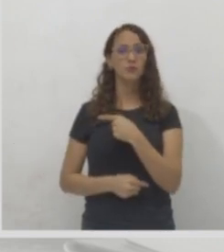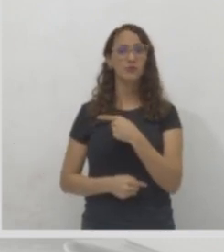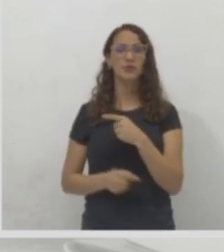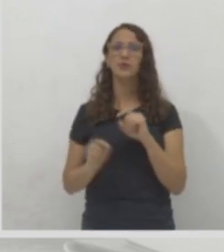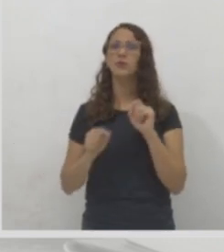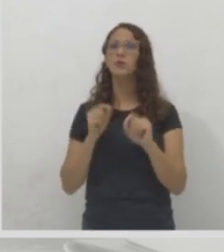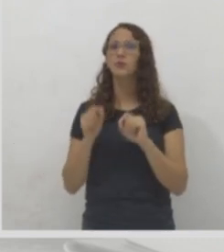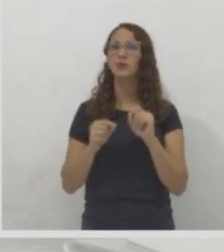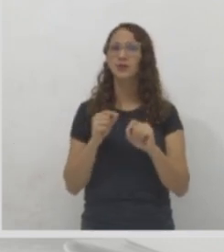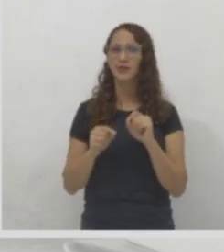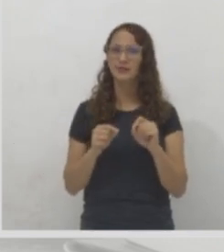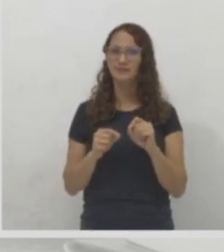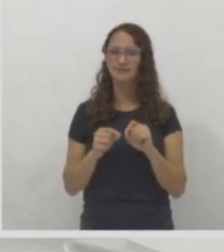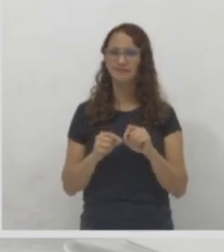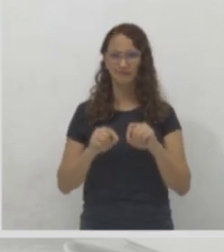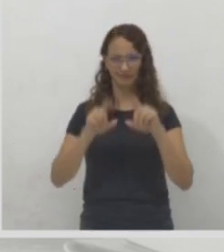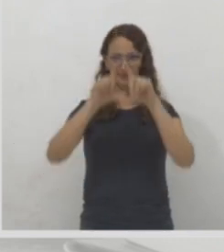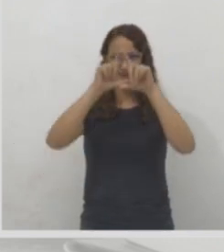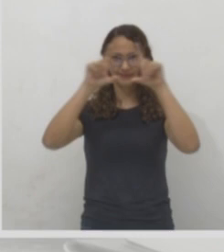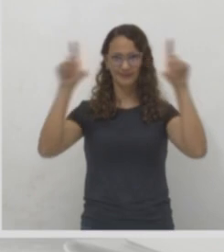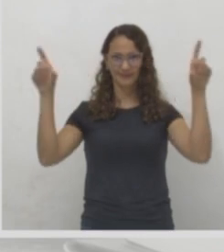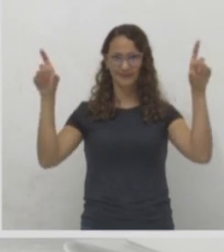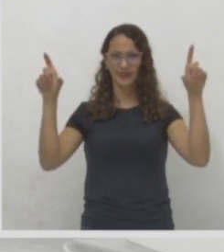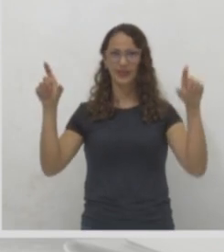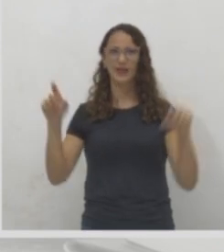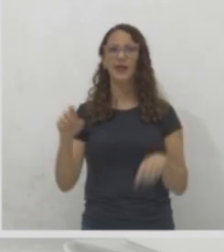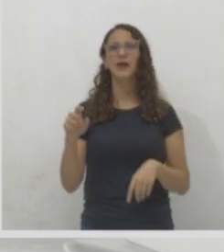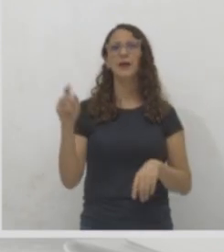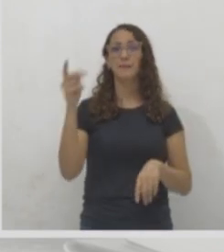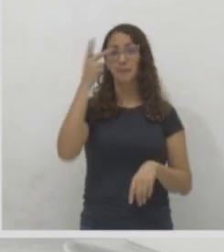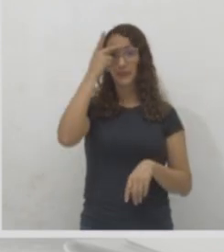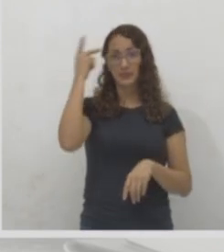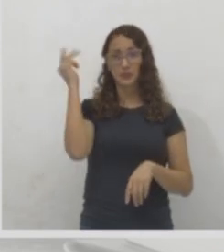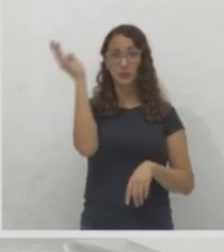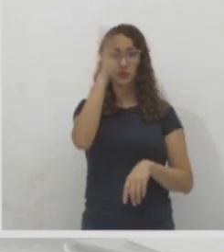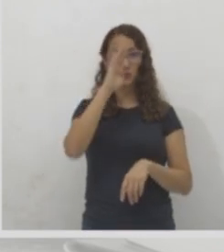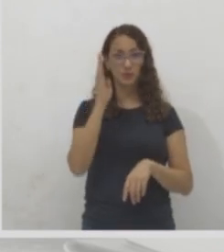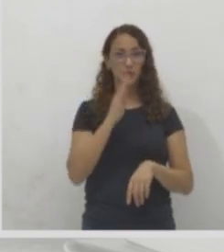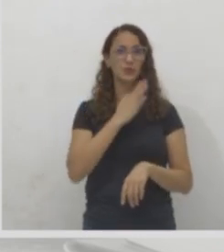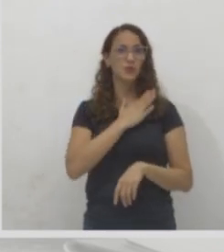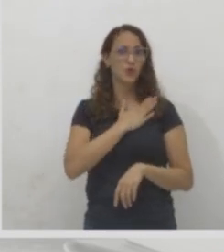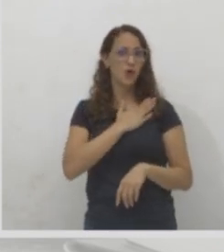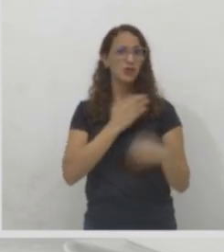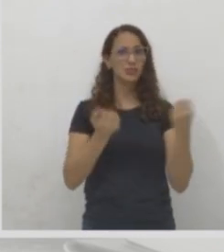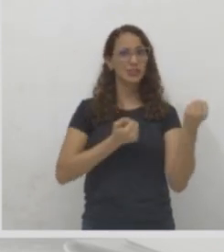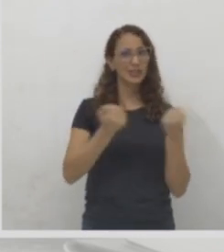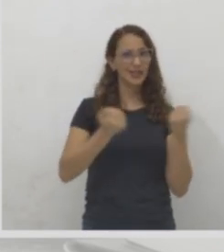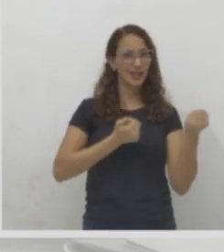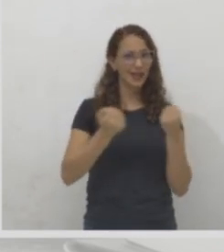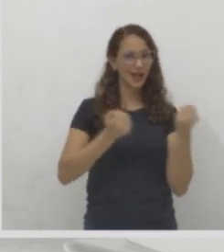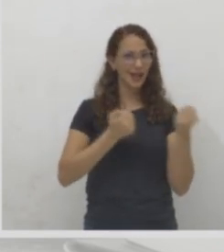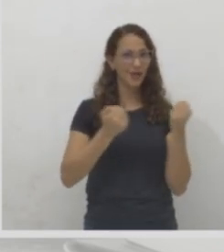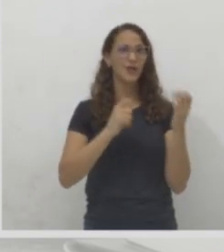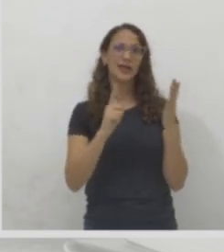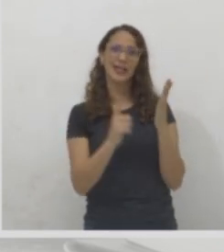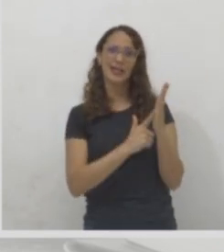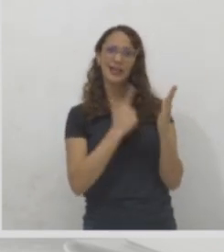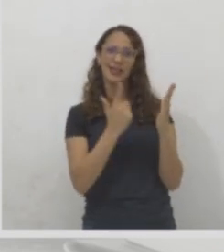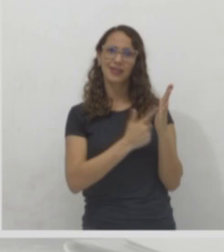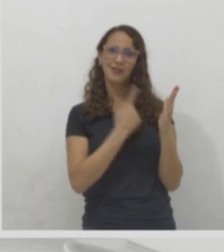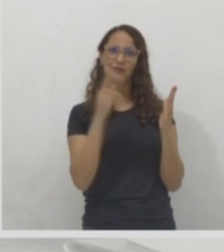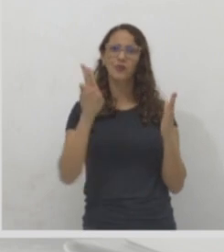manchete. Brasileiro gosta de carro e de livros usados.